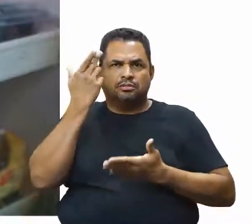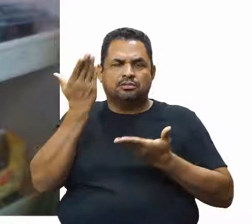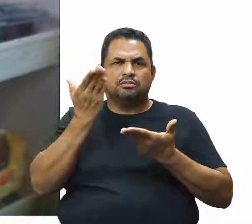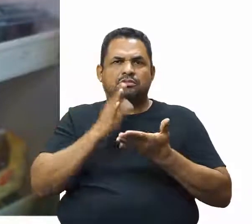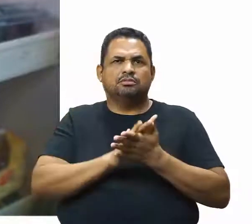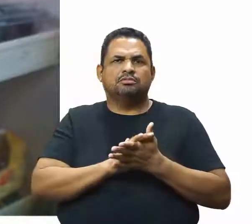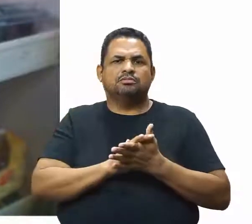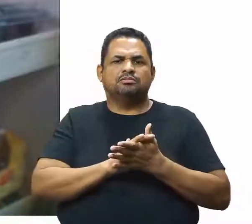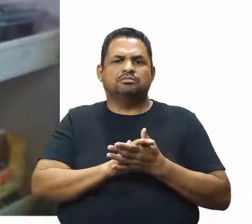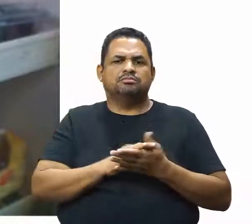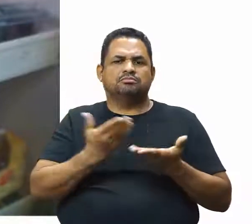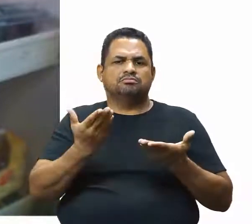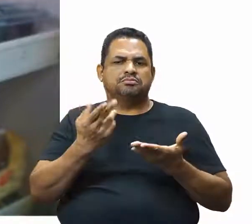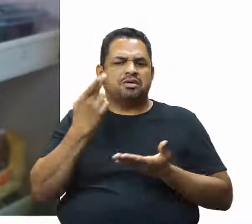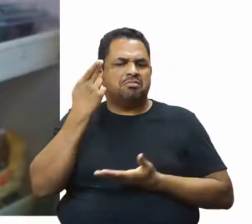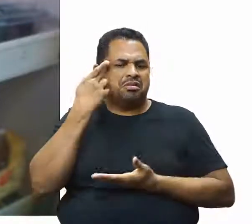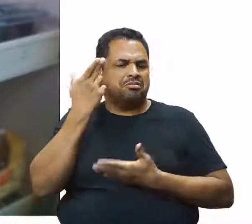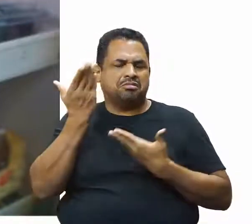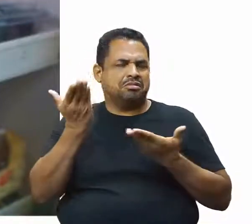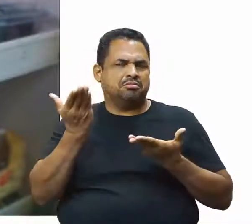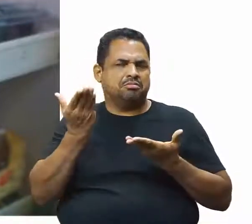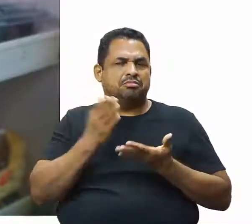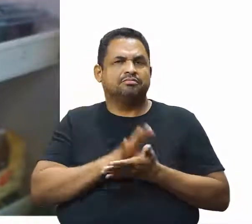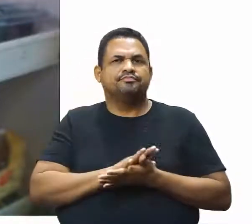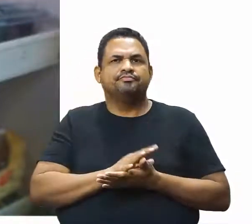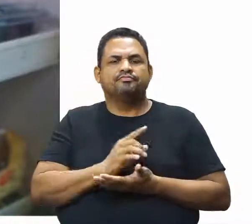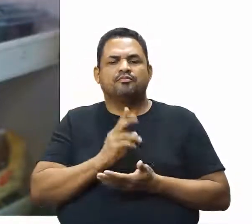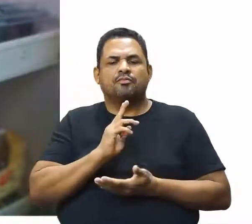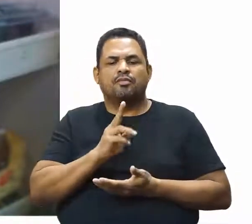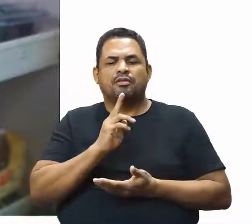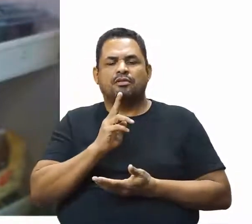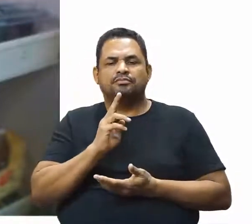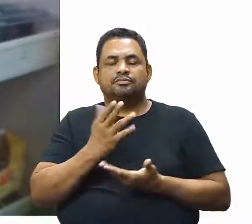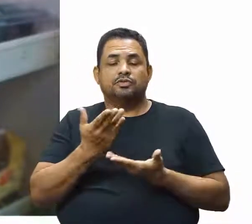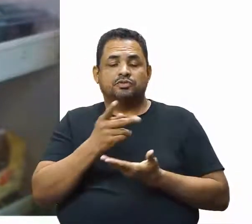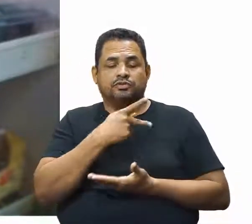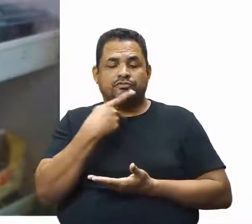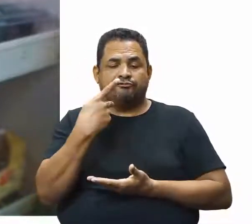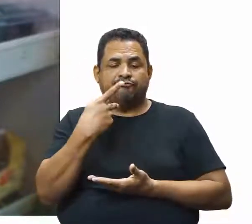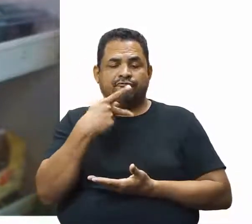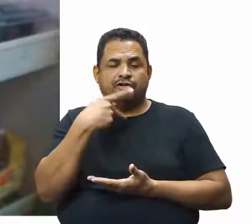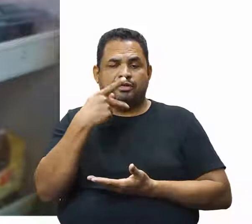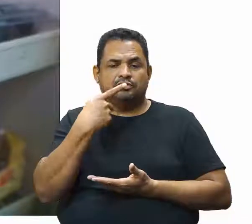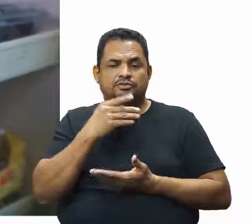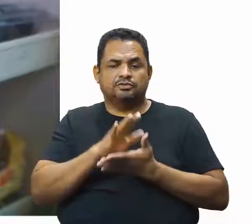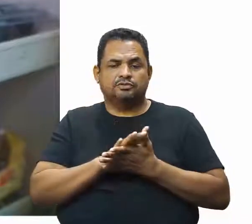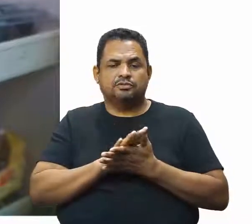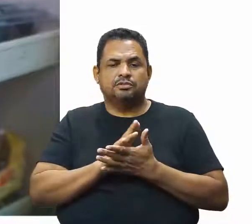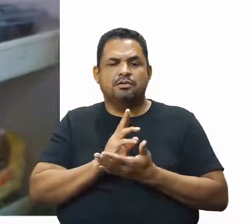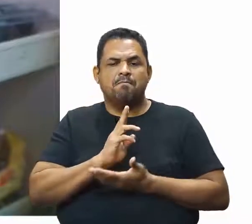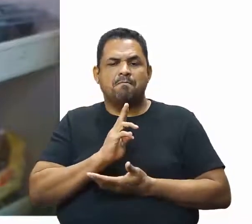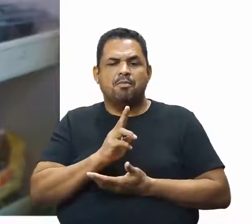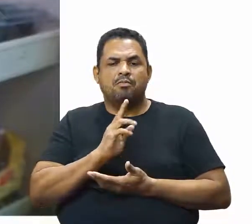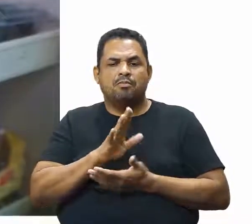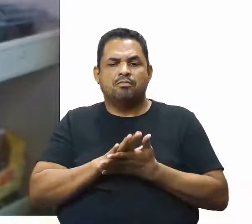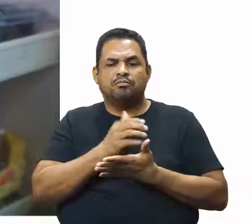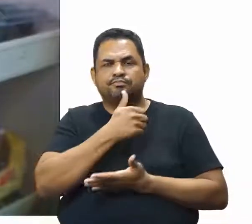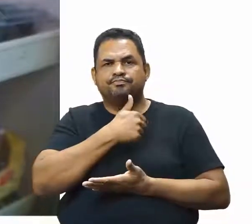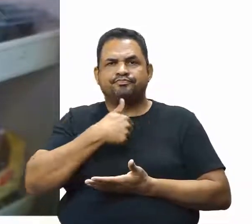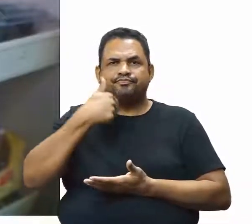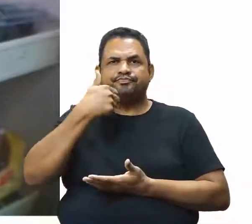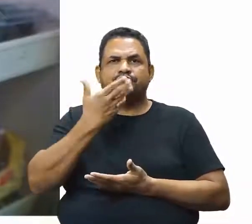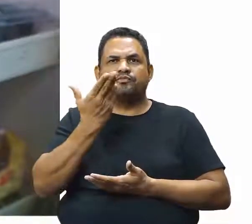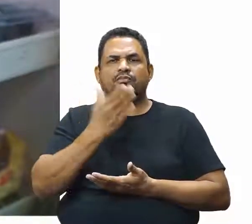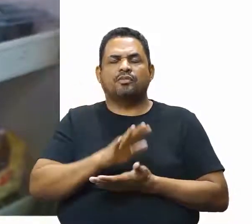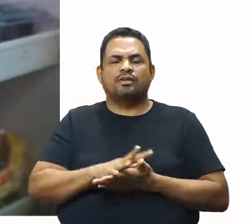é o convencional. Nós estamos falando sobre o processo de beneficiamento. Cara, acabei de ver um aqui que eu não sei se